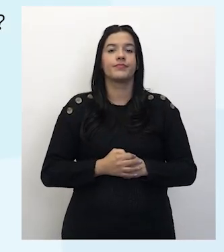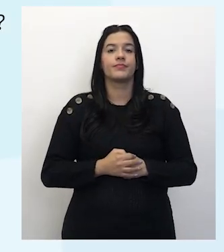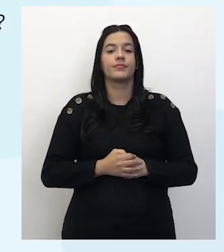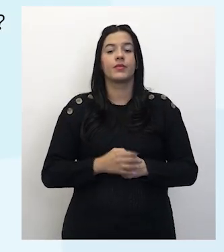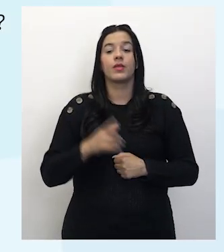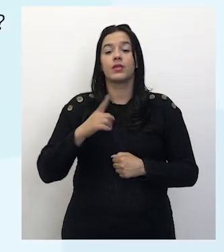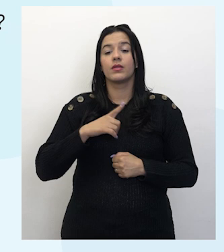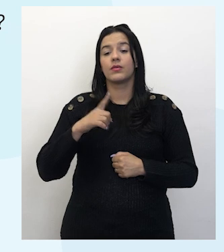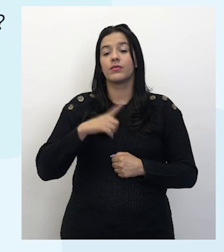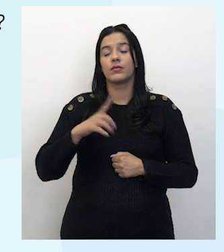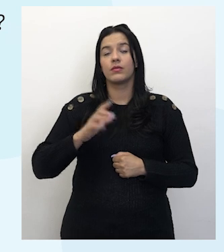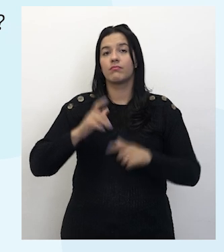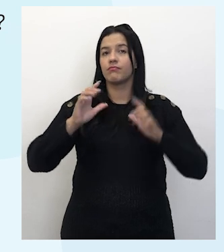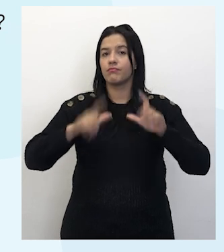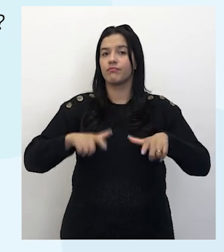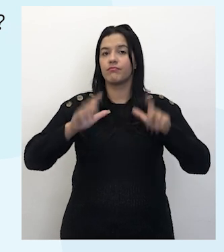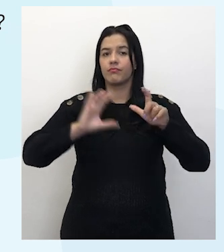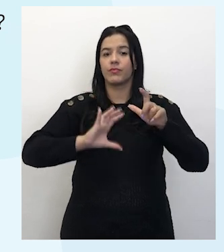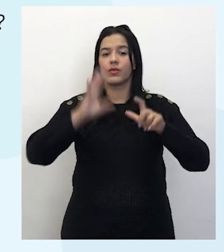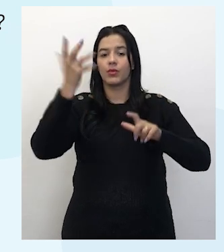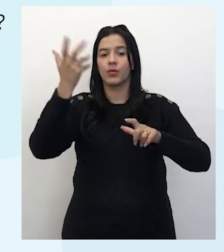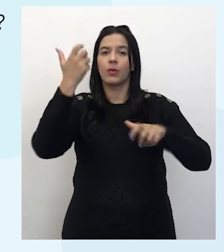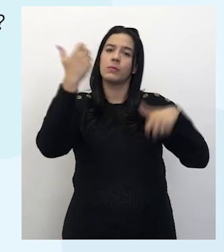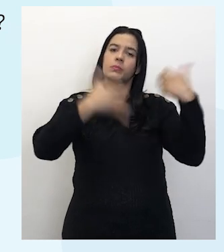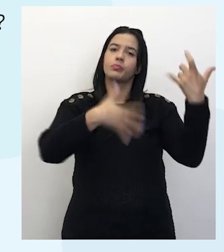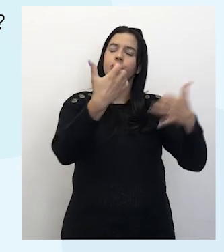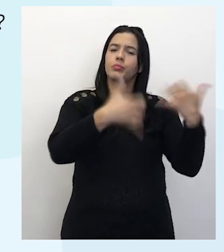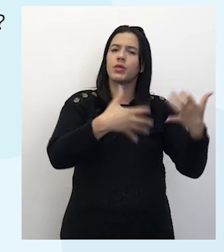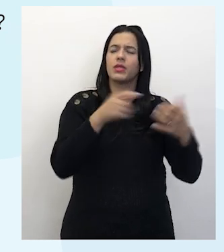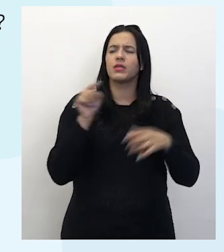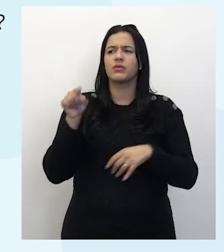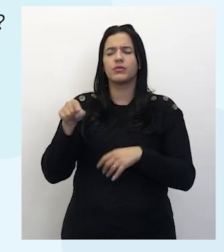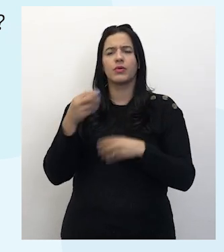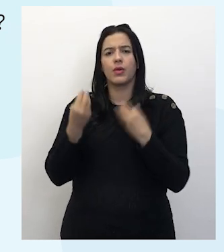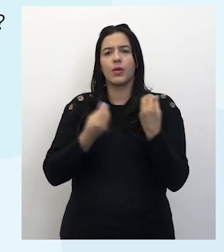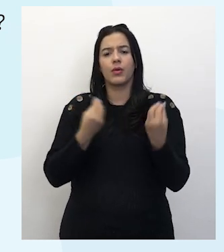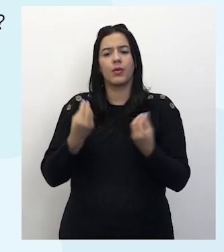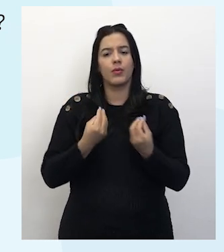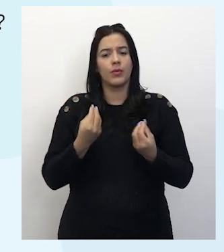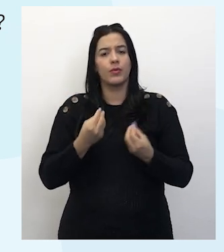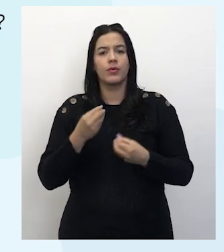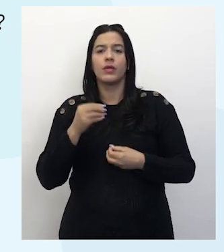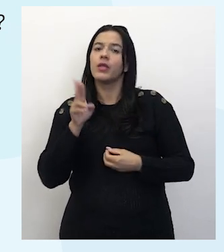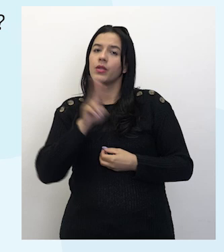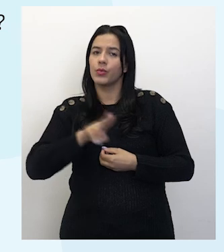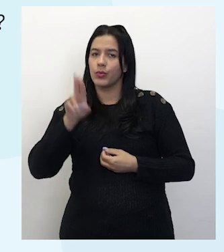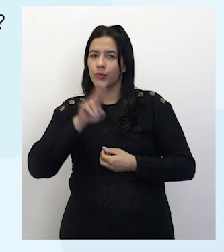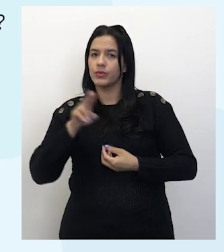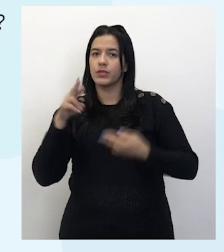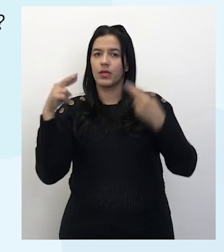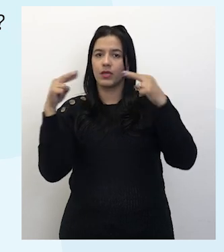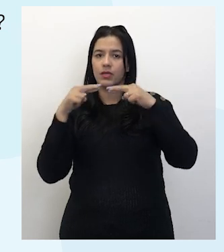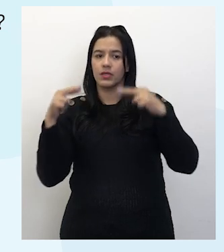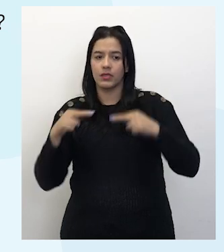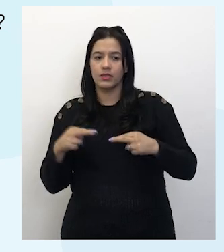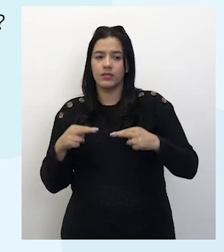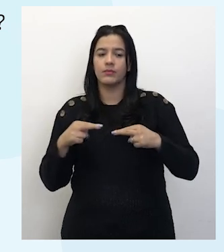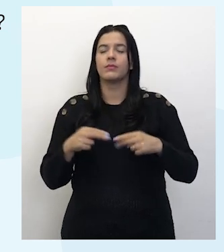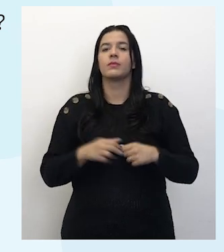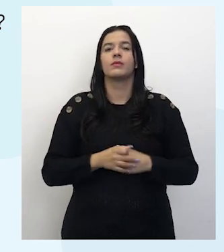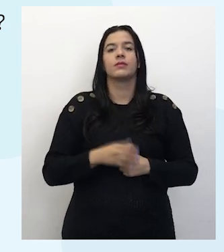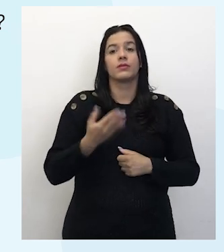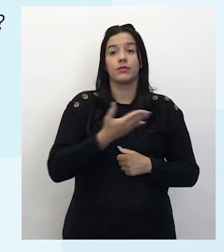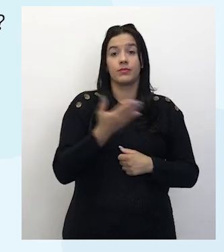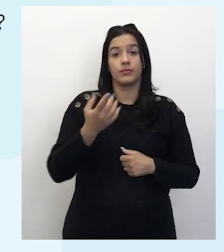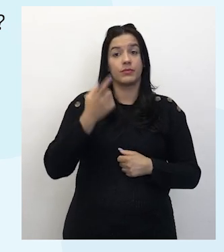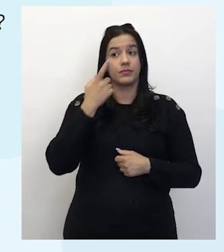esse acontecimento é contado? Há uso de rimas, de ritmo ou rimas? Observem